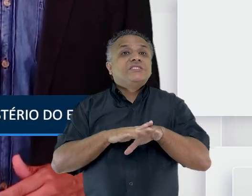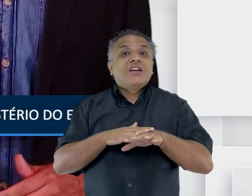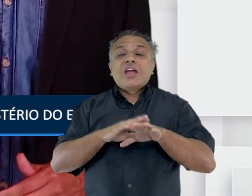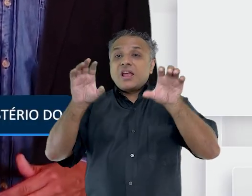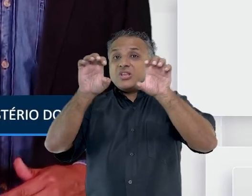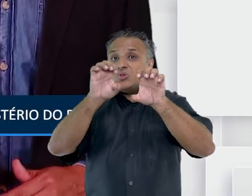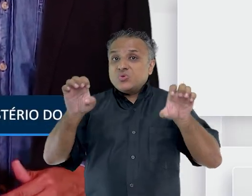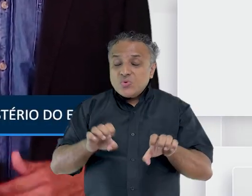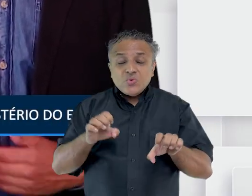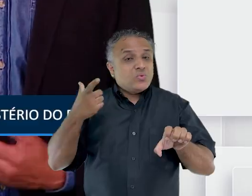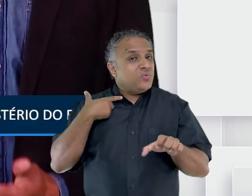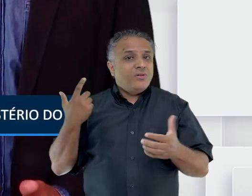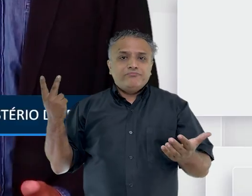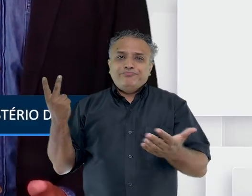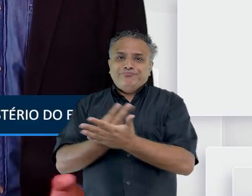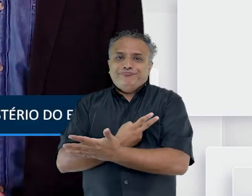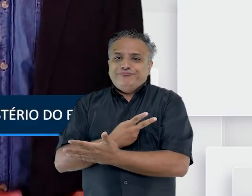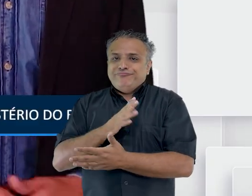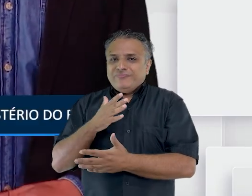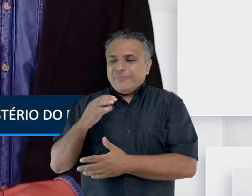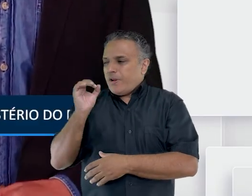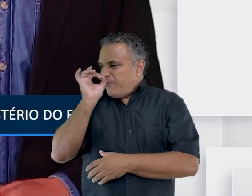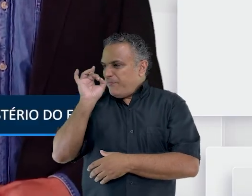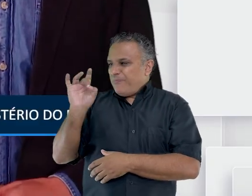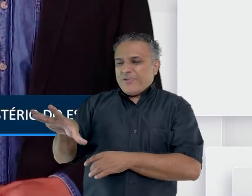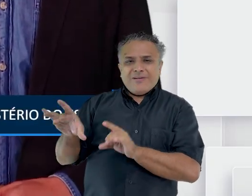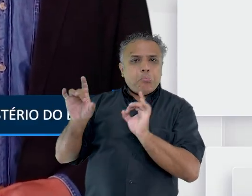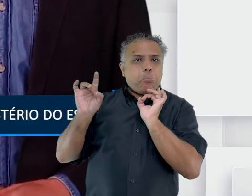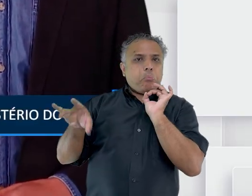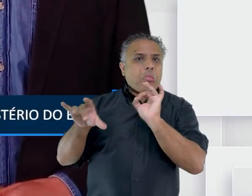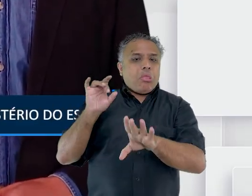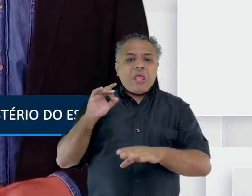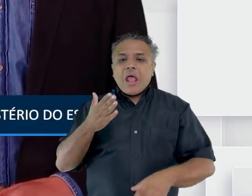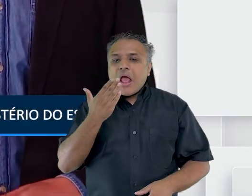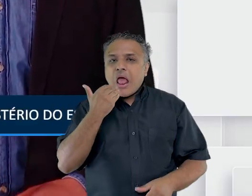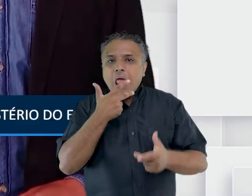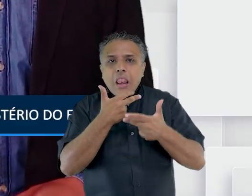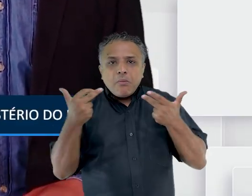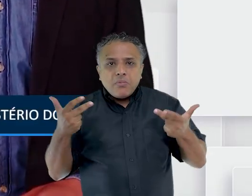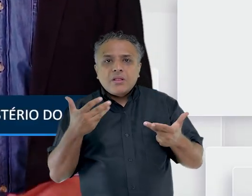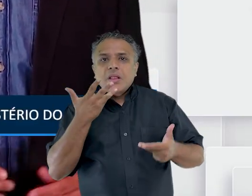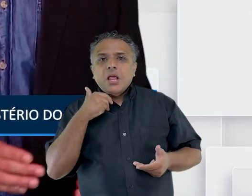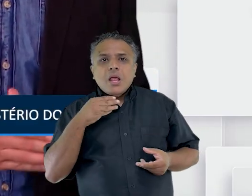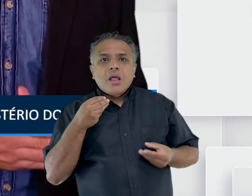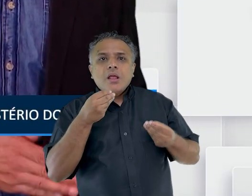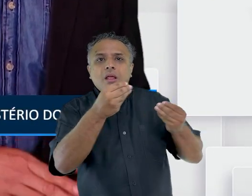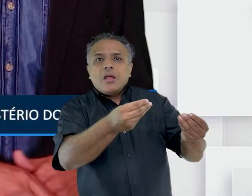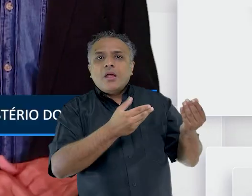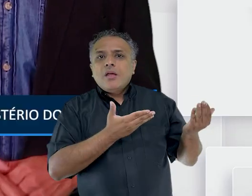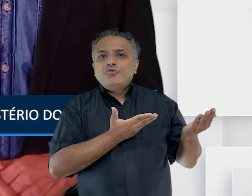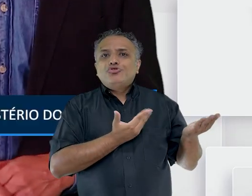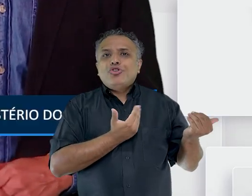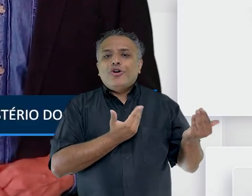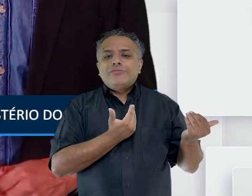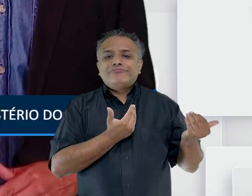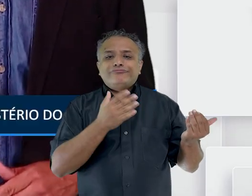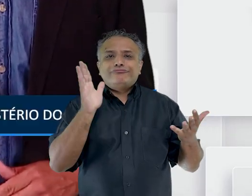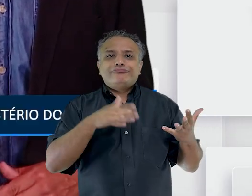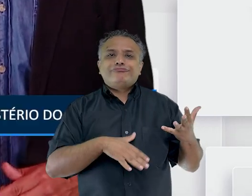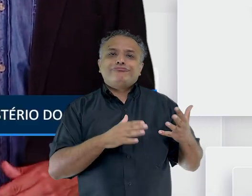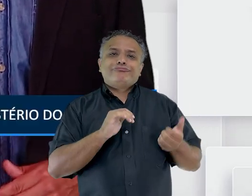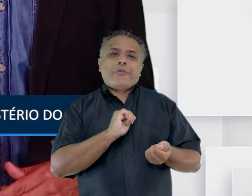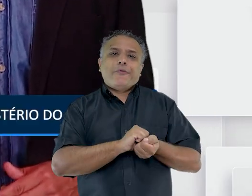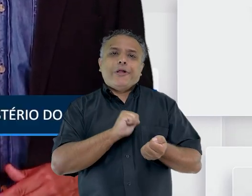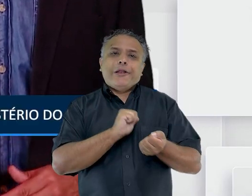infraestruturas improvisadas e abandonadas, e a alimentação fornecida às crianças e jovens era de baixa qualidade